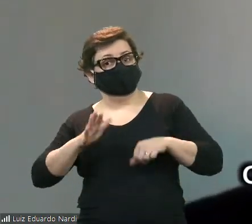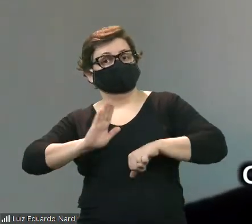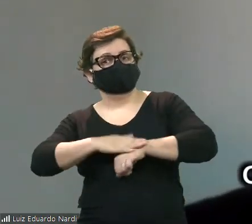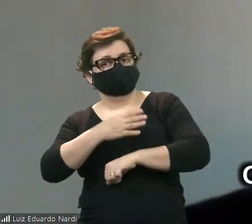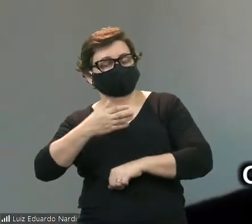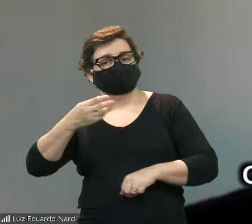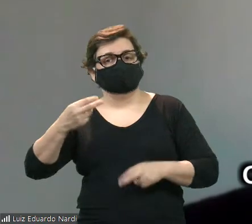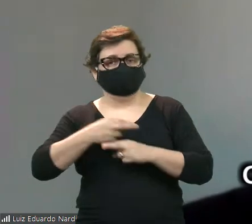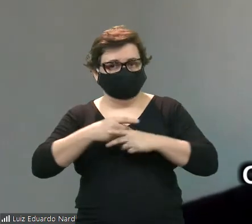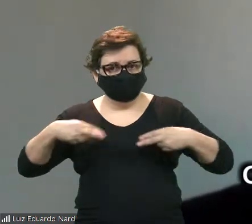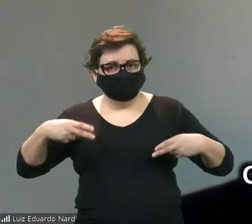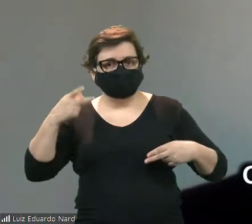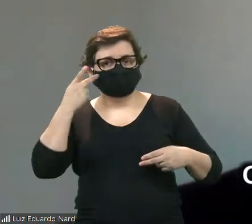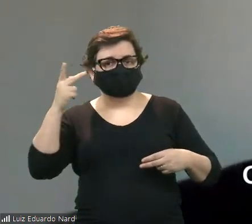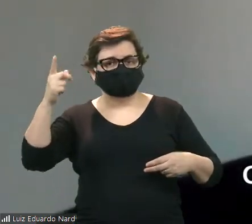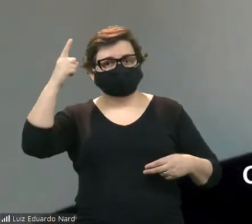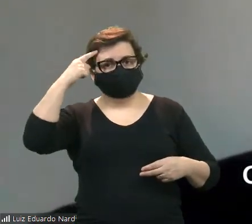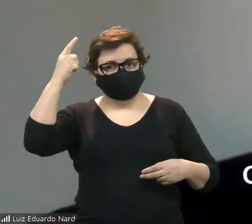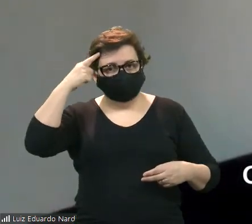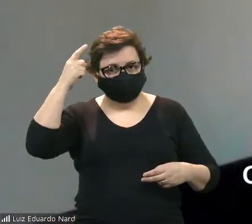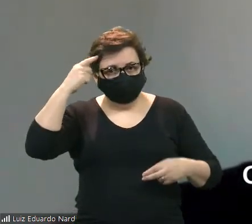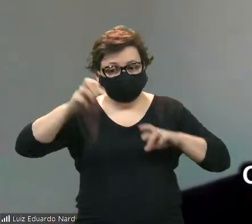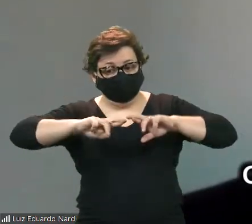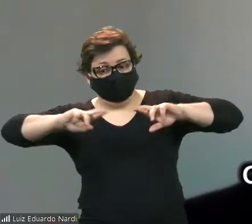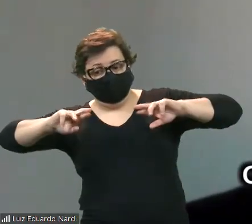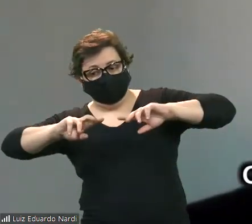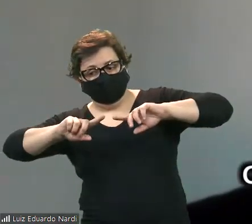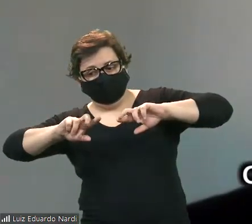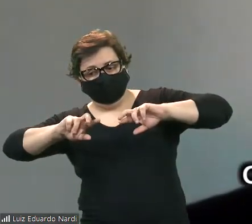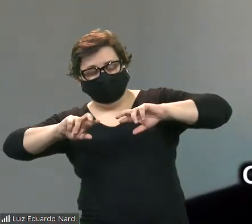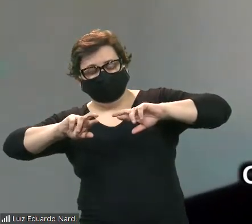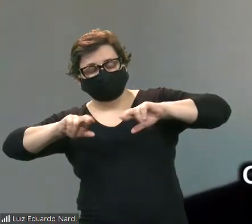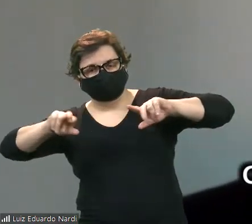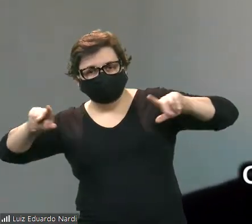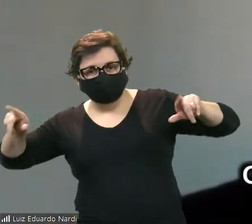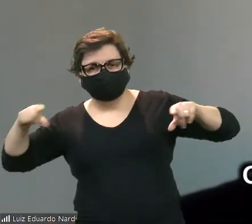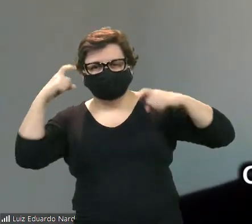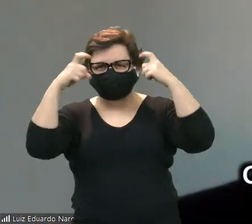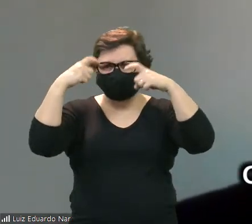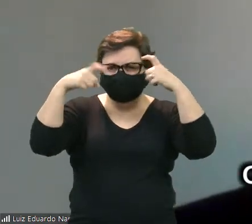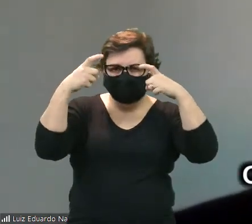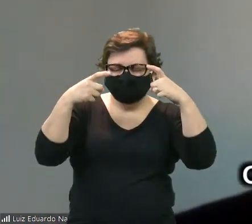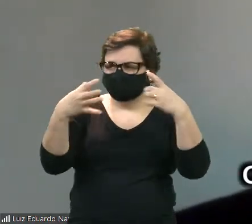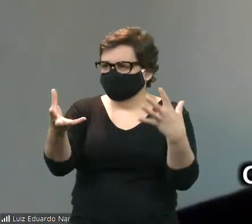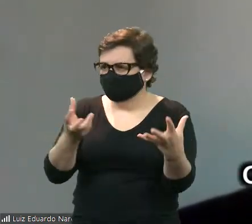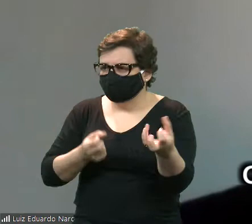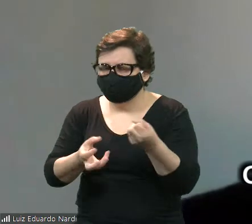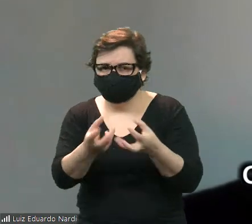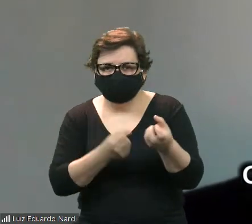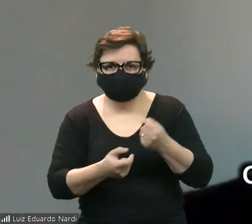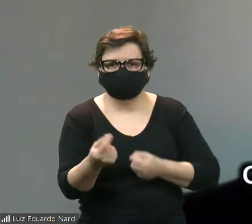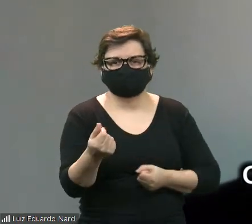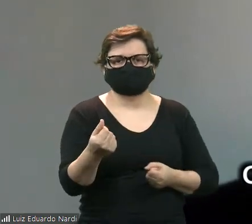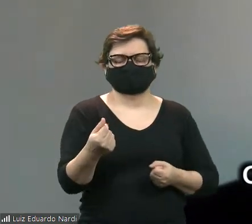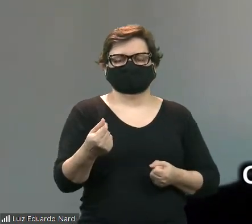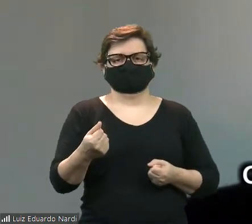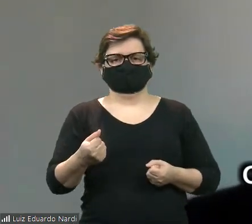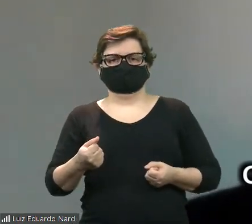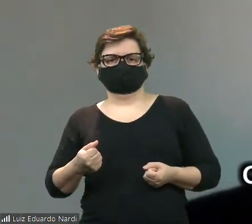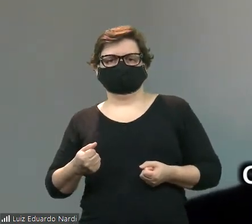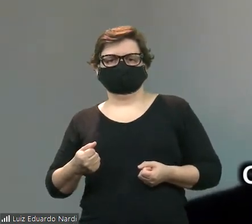para pensar. Ele tem muito outras preocupações. Preocupações com arrecadação,